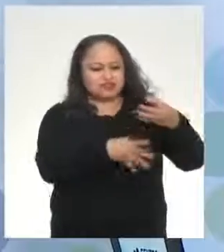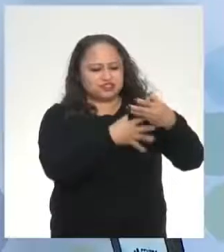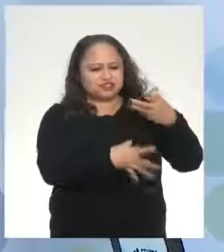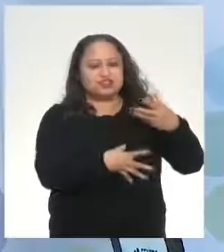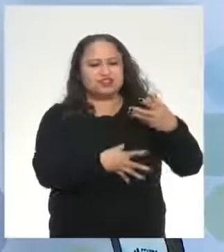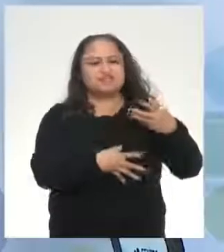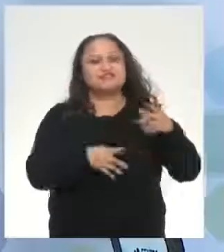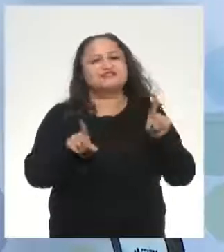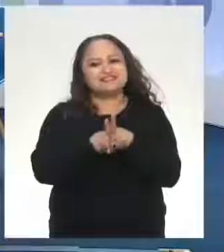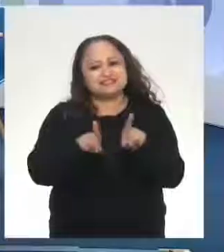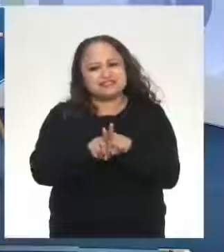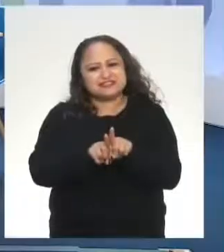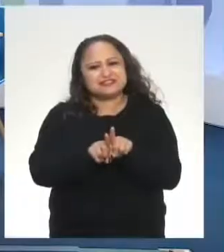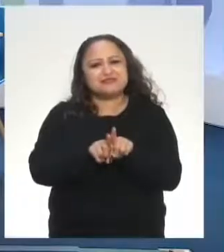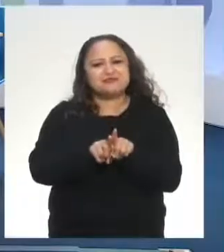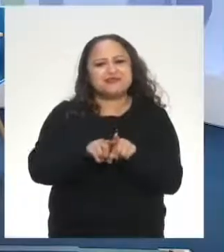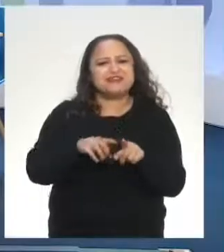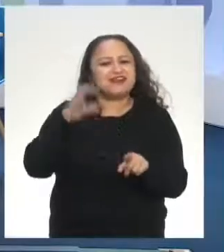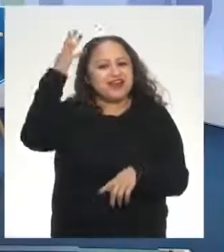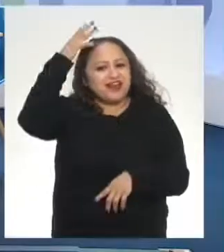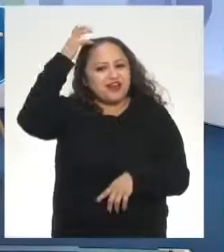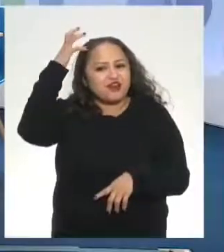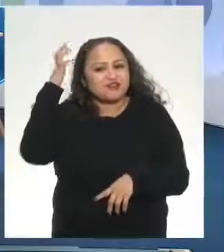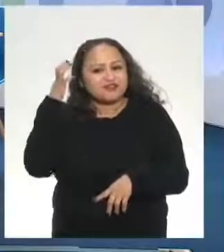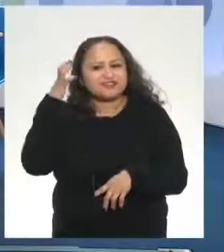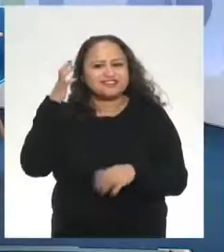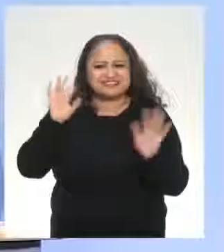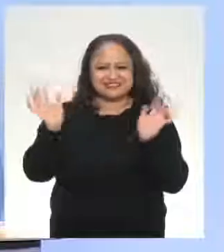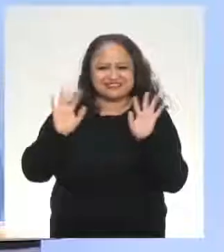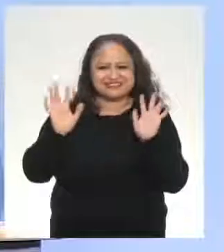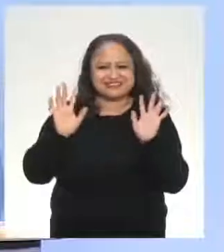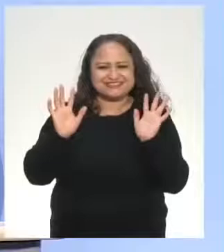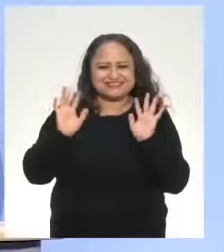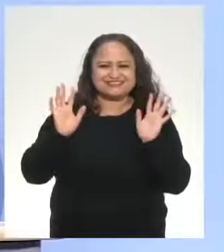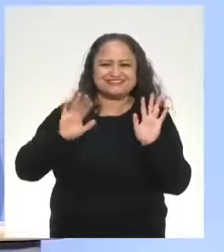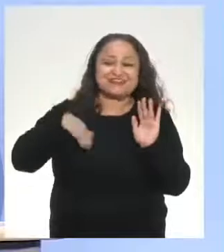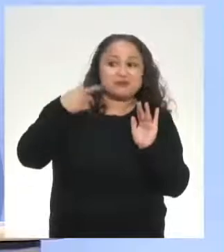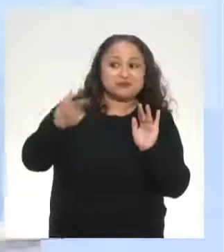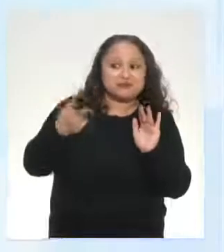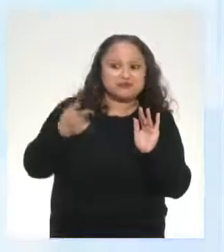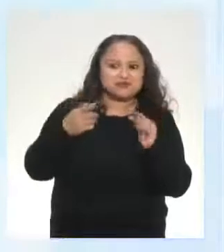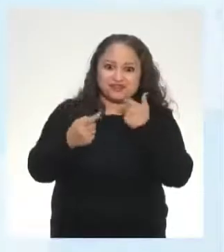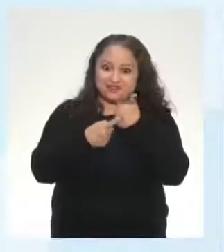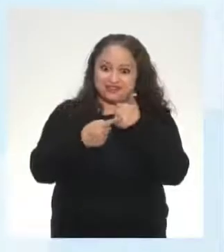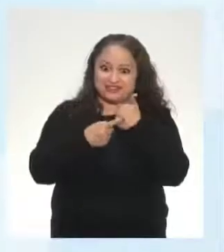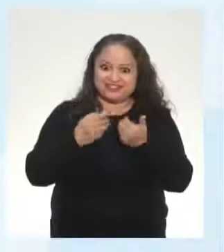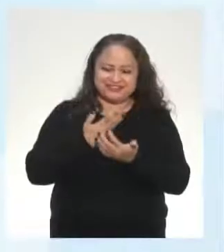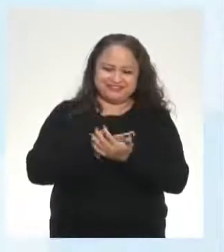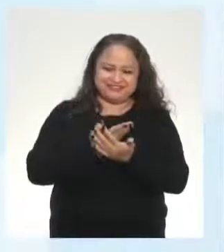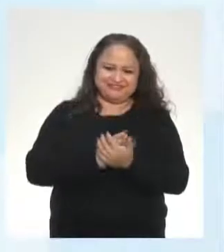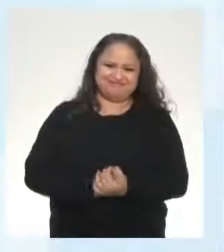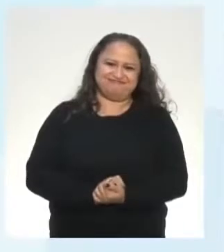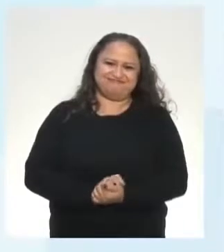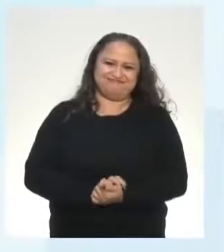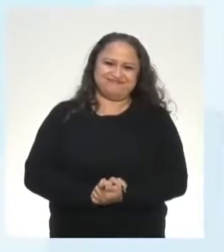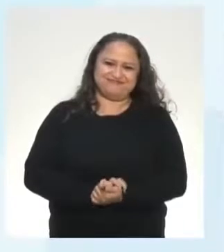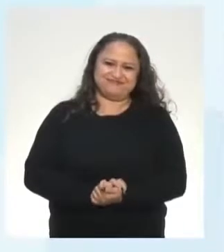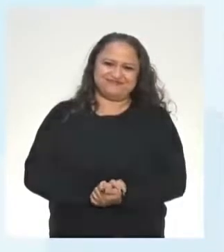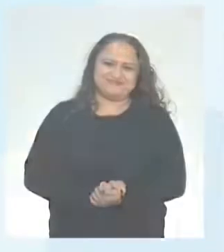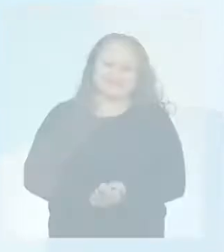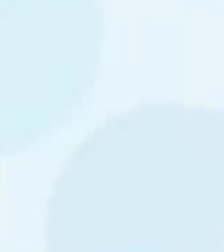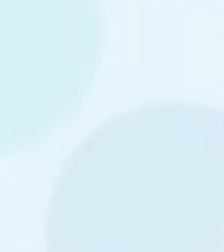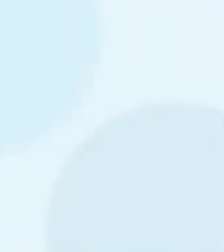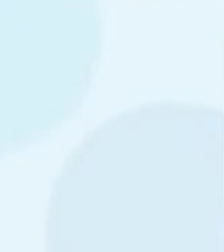a parceira, como sempre, a professora Luíse. Até a próxima. Até a próxima, pessoal. Não deixem de avaliar a aula.